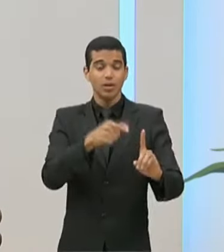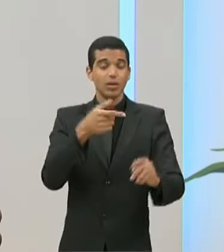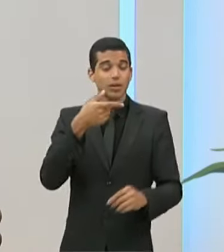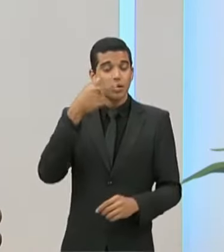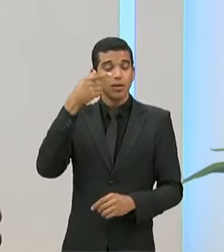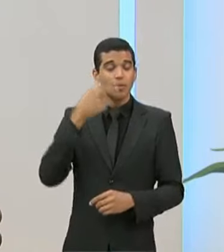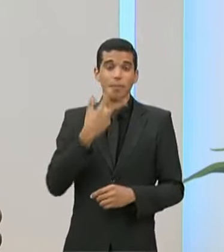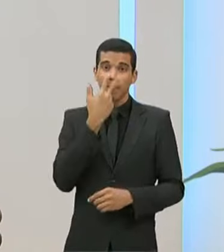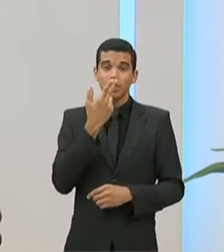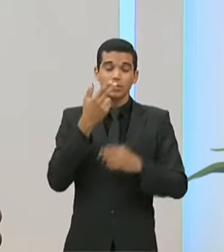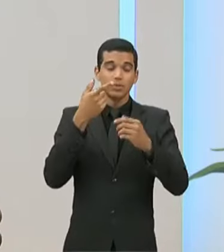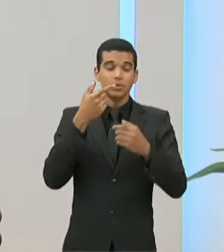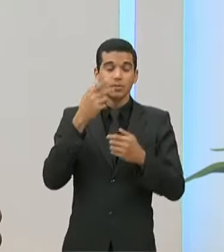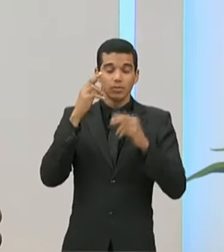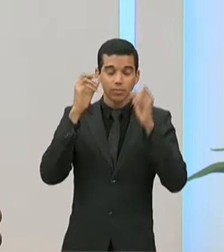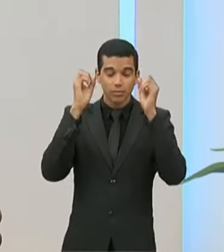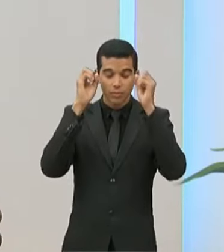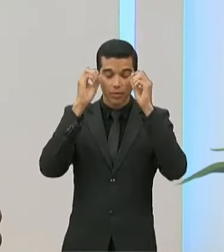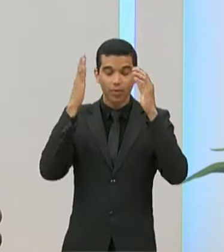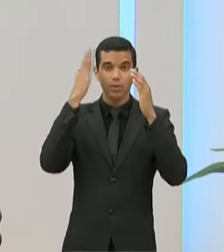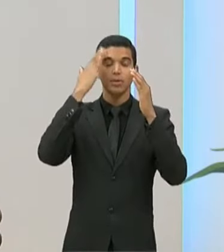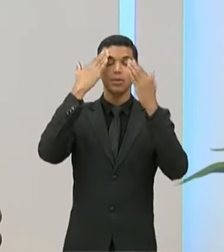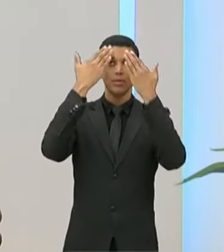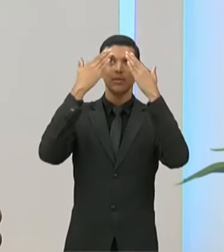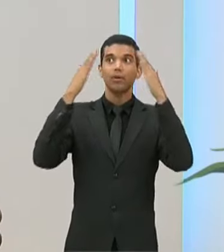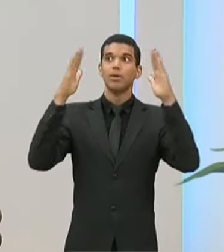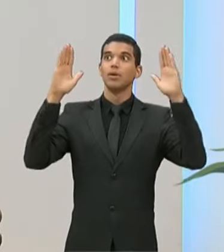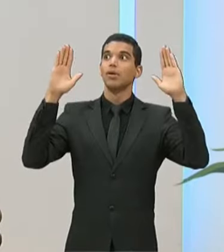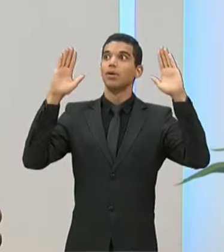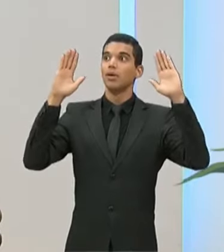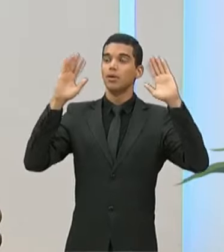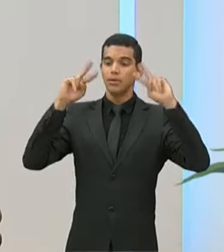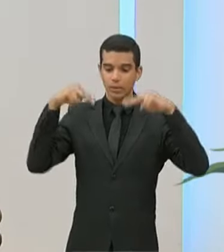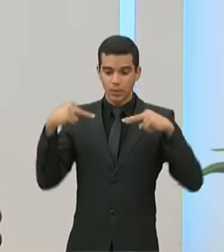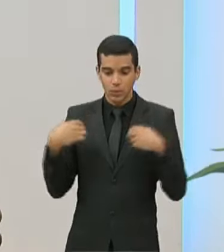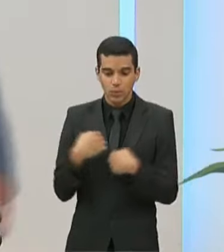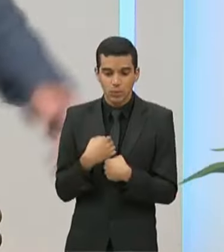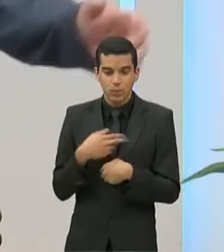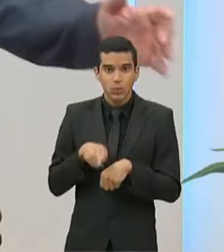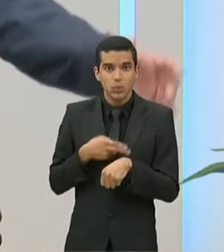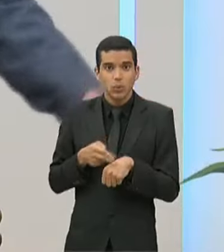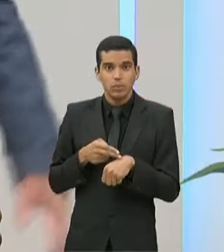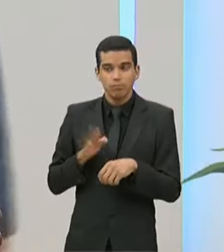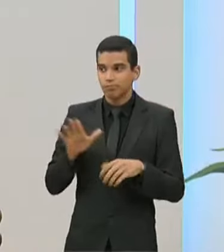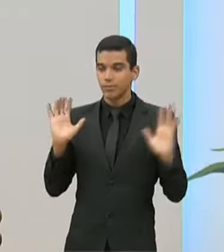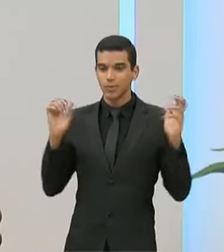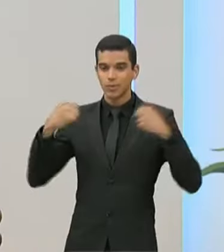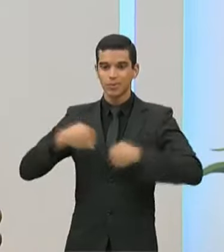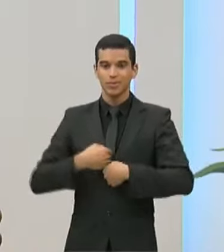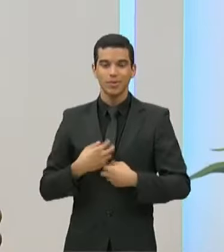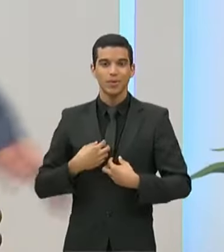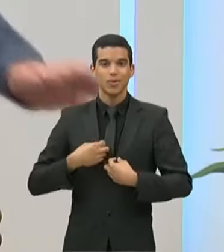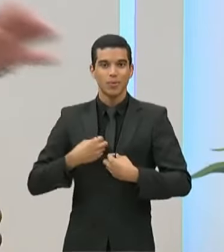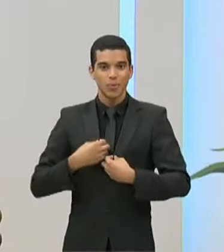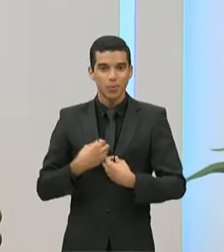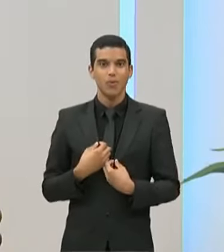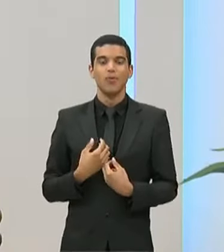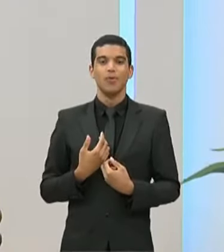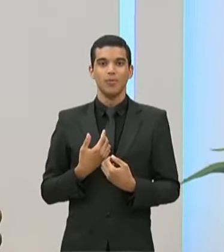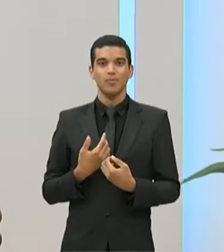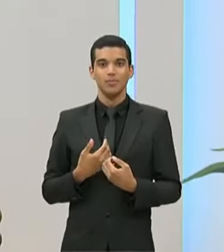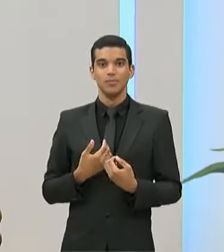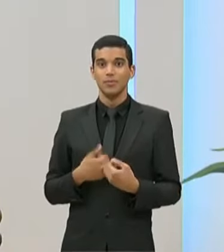antes andava nu, se encontra vestido. sentado ao lado de Jesus.